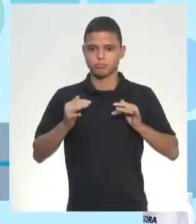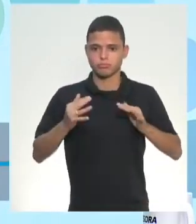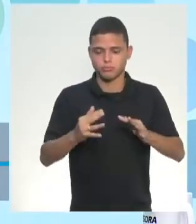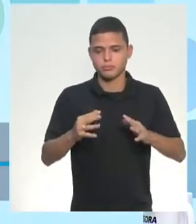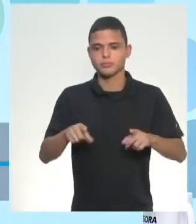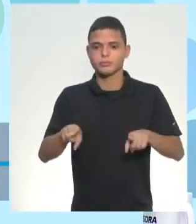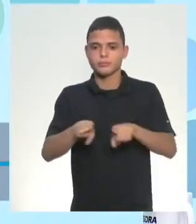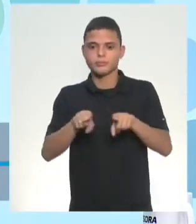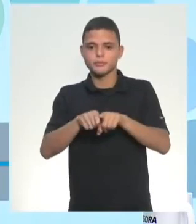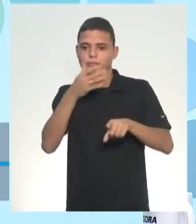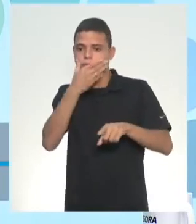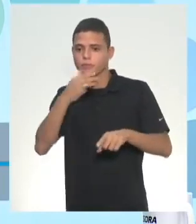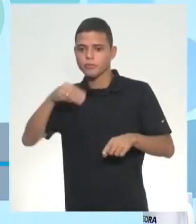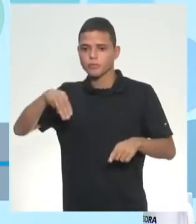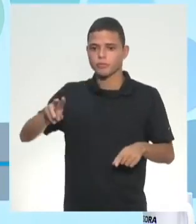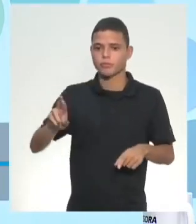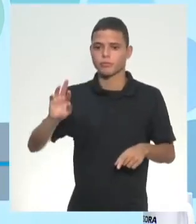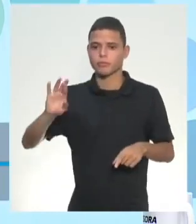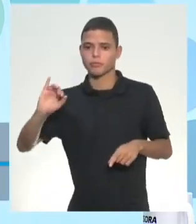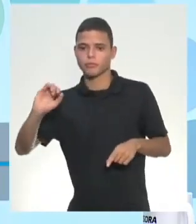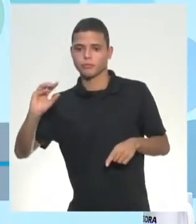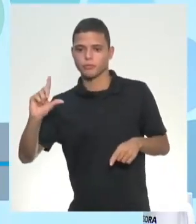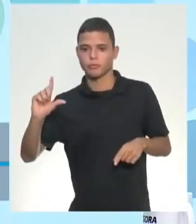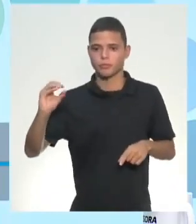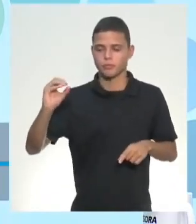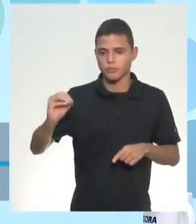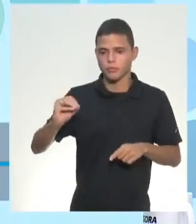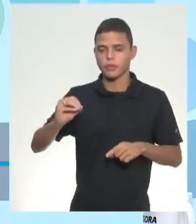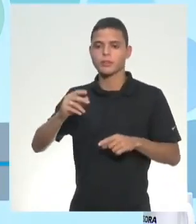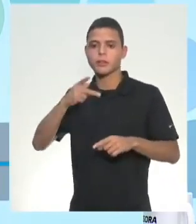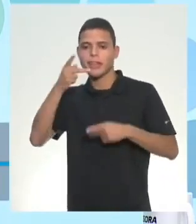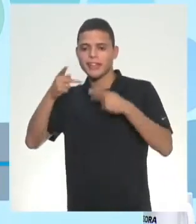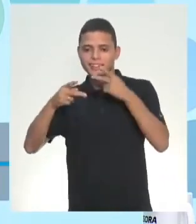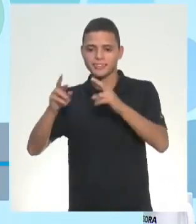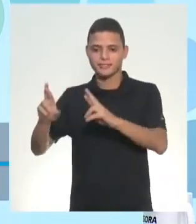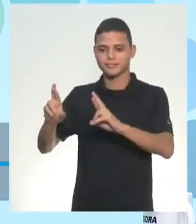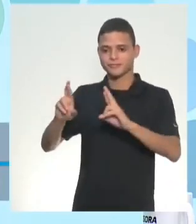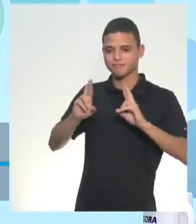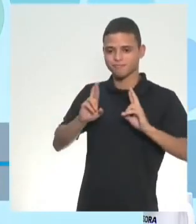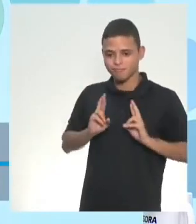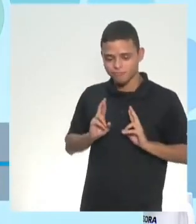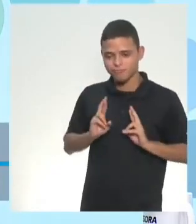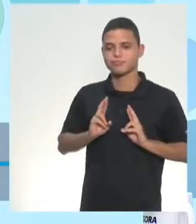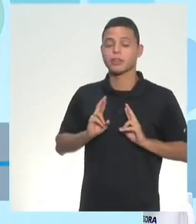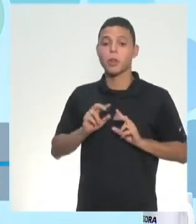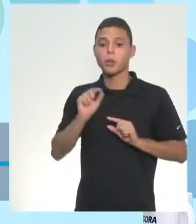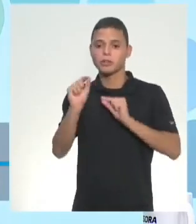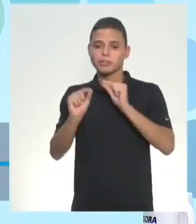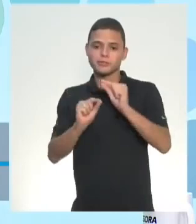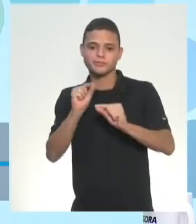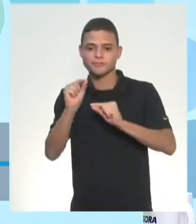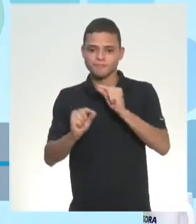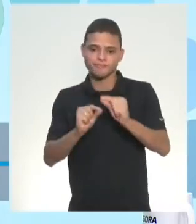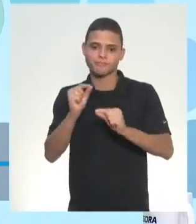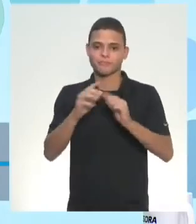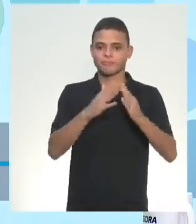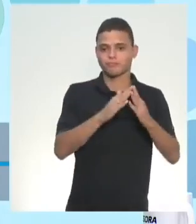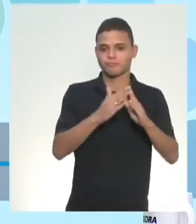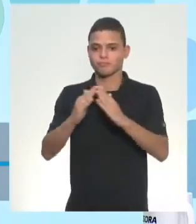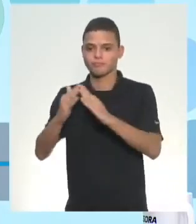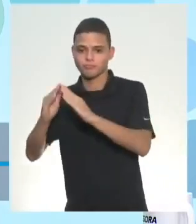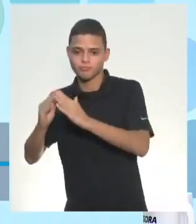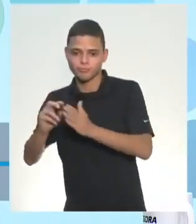junto com o amanhecer? Olha aí, Murilo, né? Olha o Vinícius aqui falando que a minha mãe chamava meu quarto de